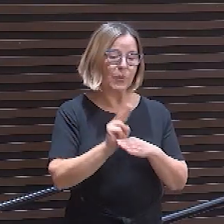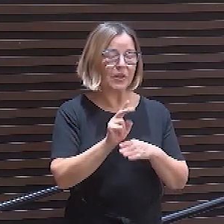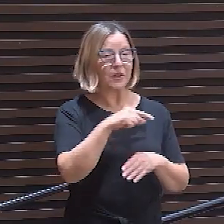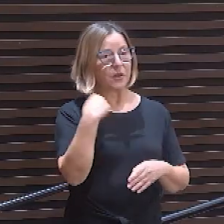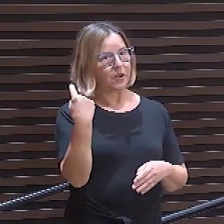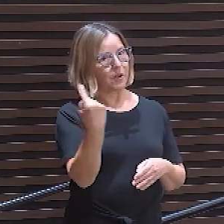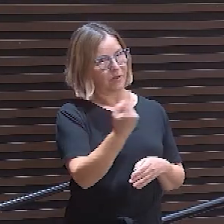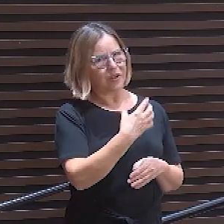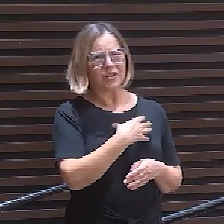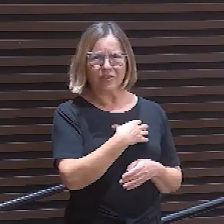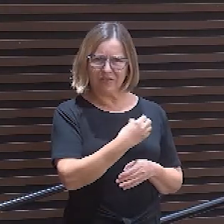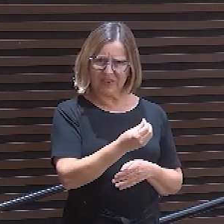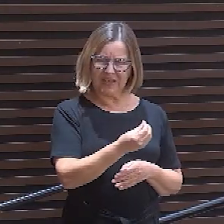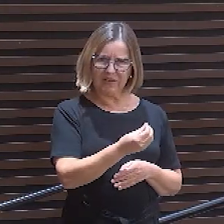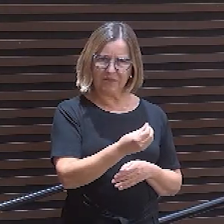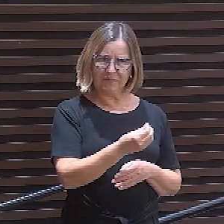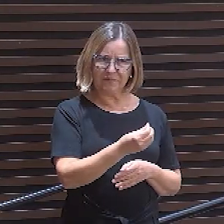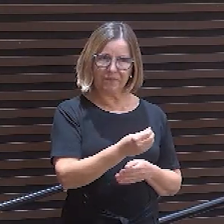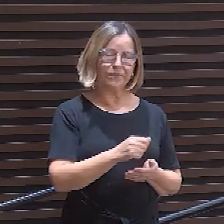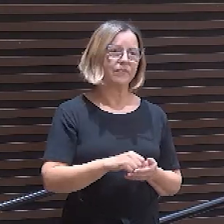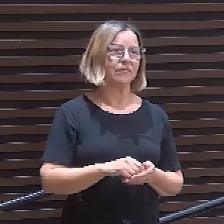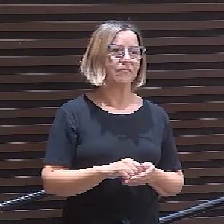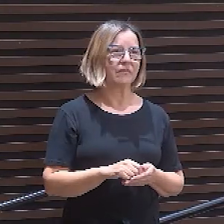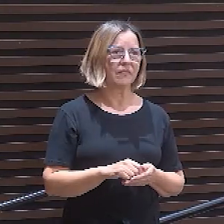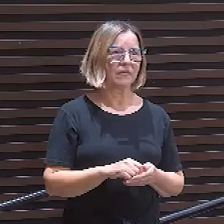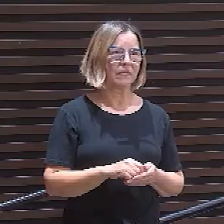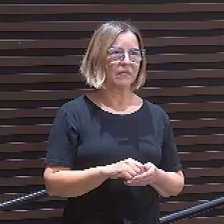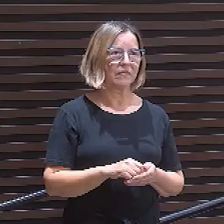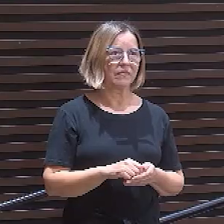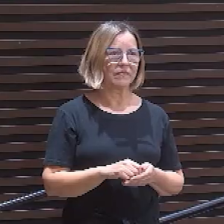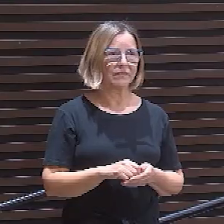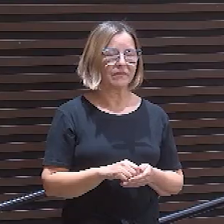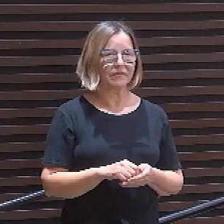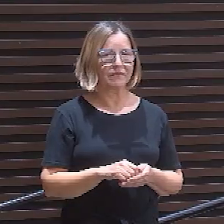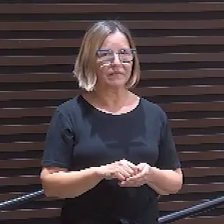nossos filhos. Nós estamos depositando